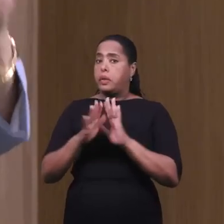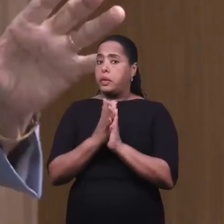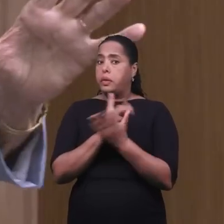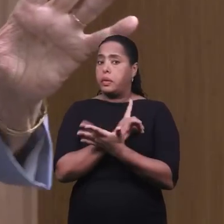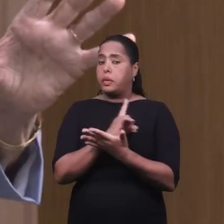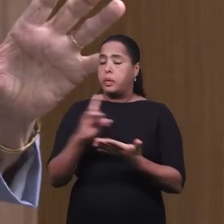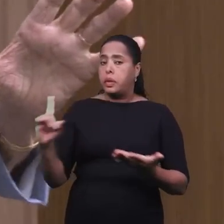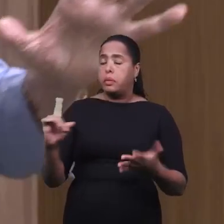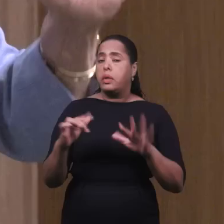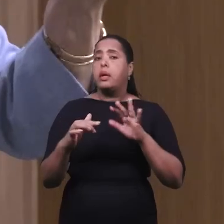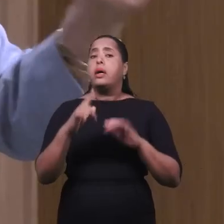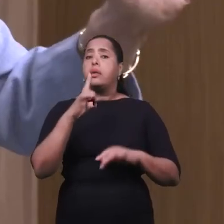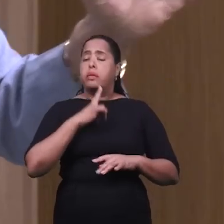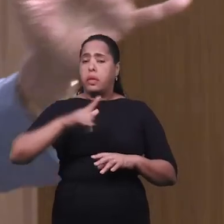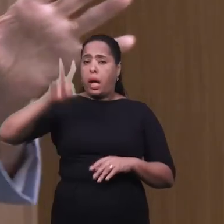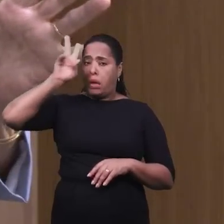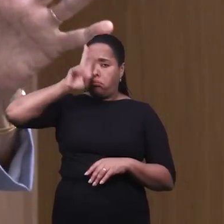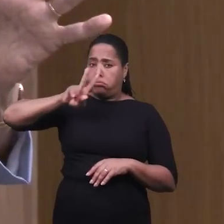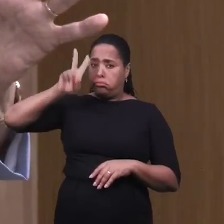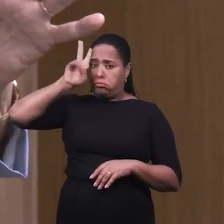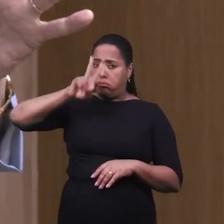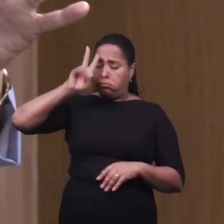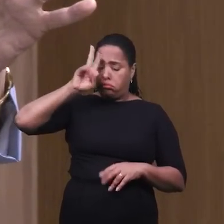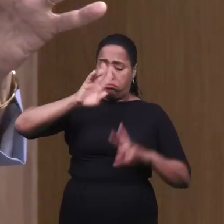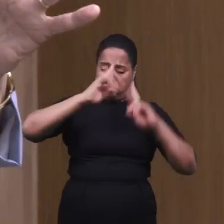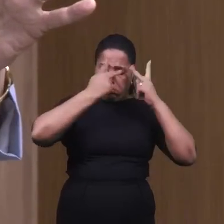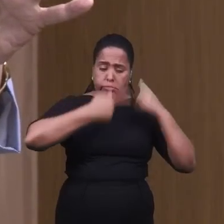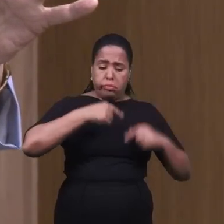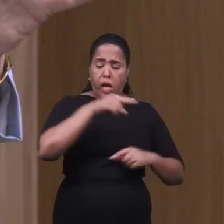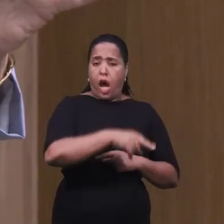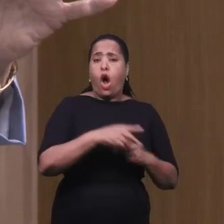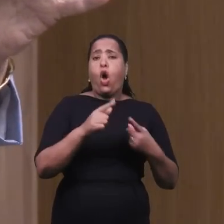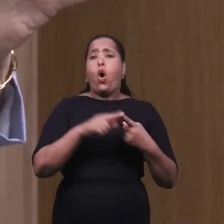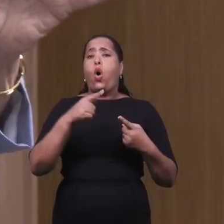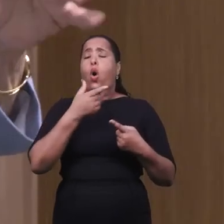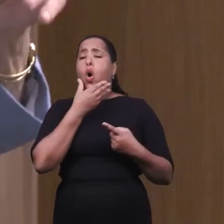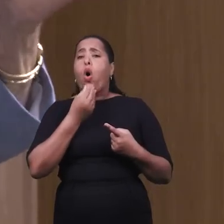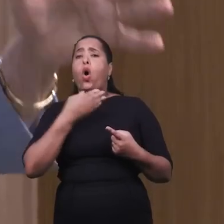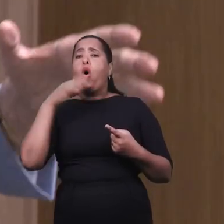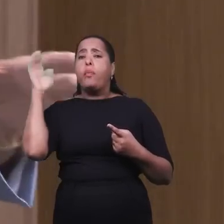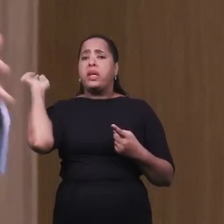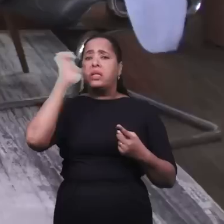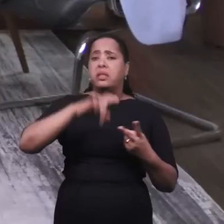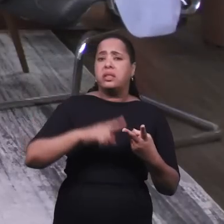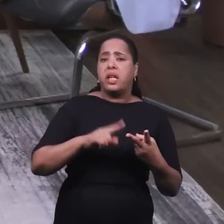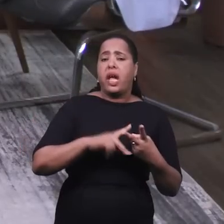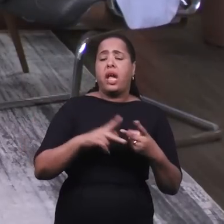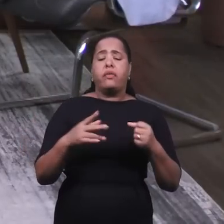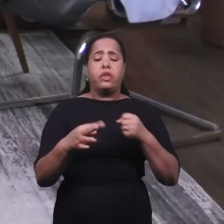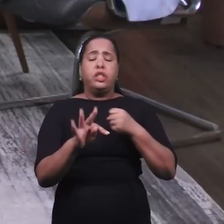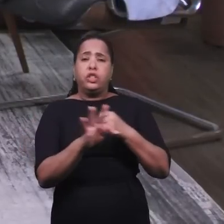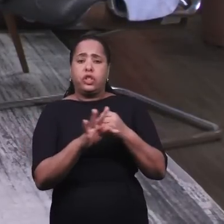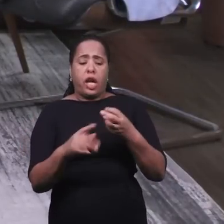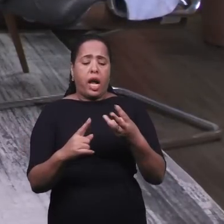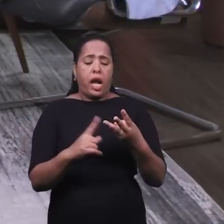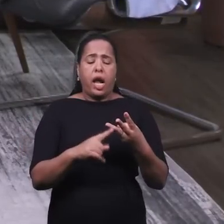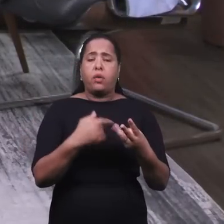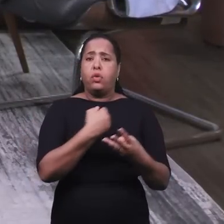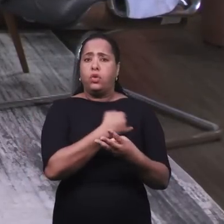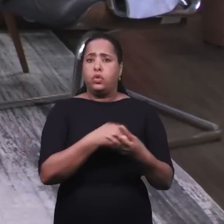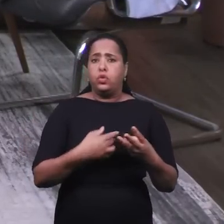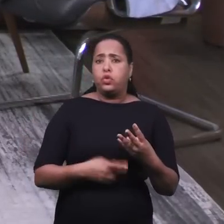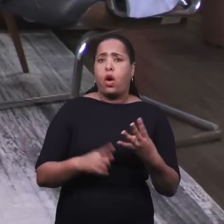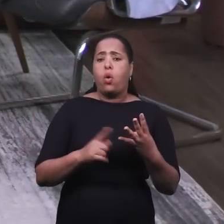mas biblicamente nós temos uma história daqueles homens, né? Estevão, Tiago,